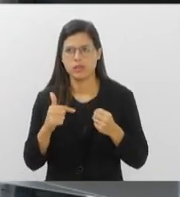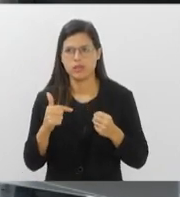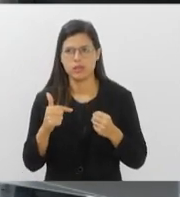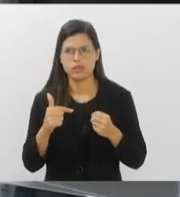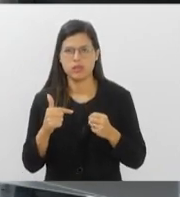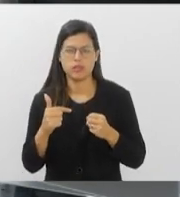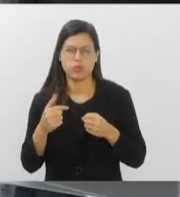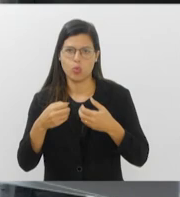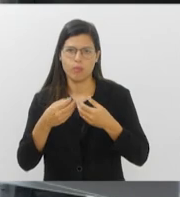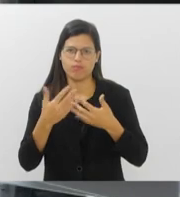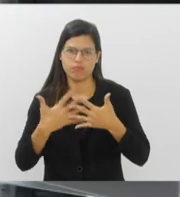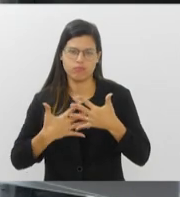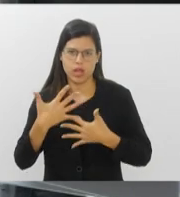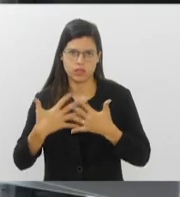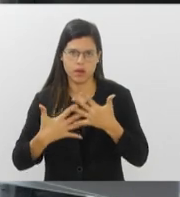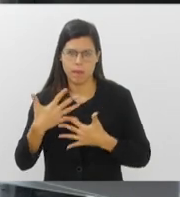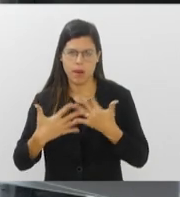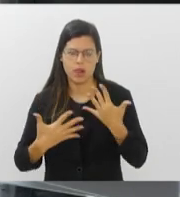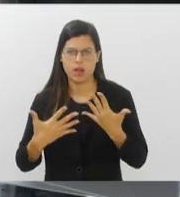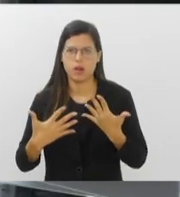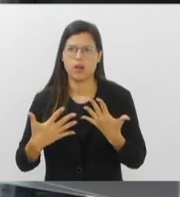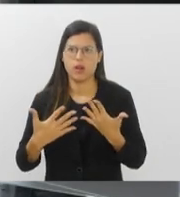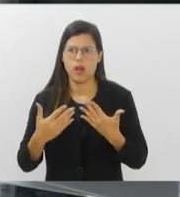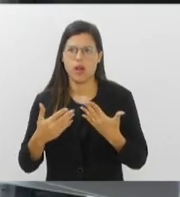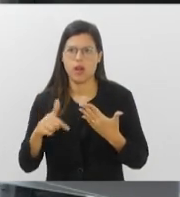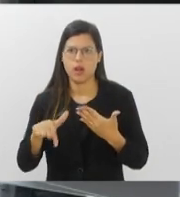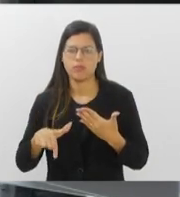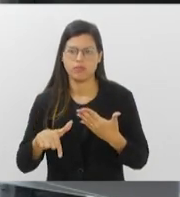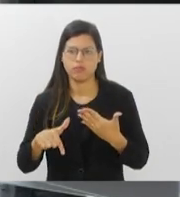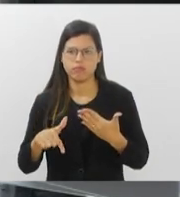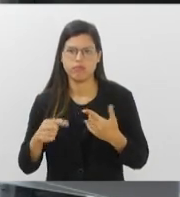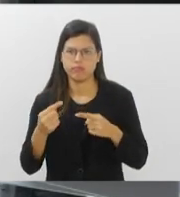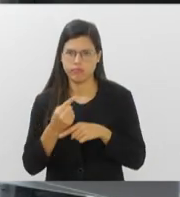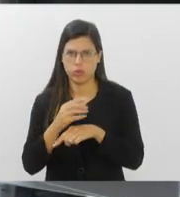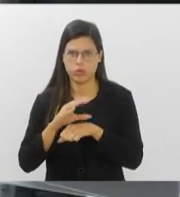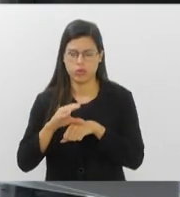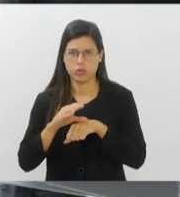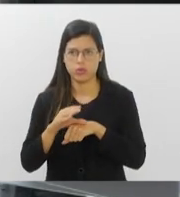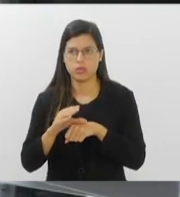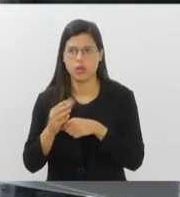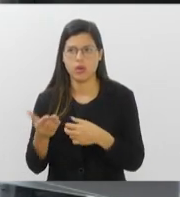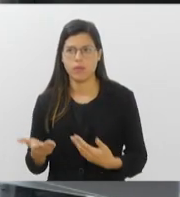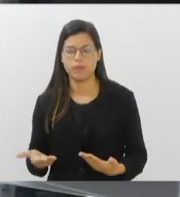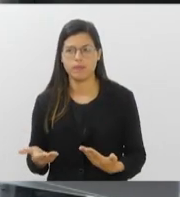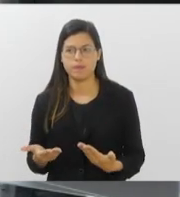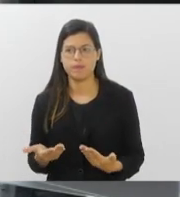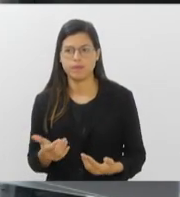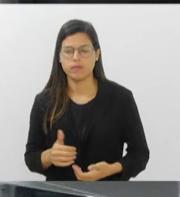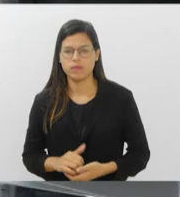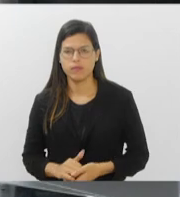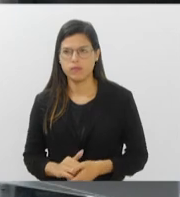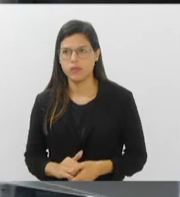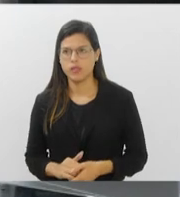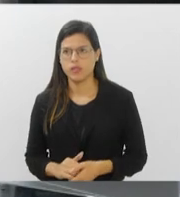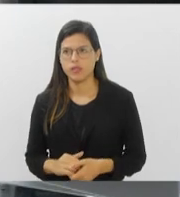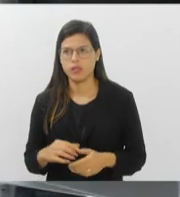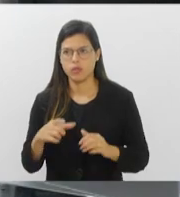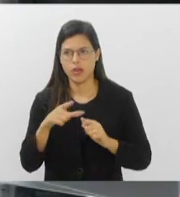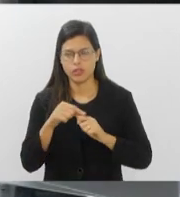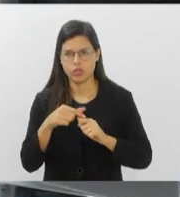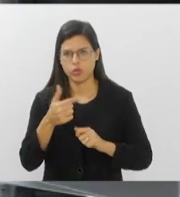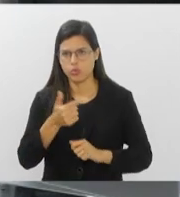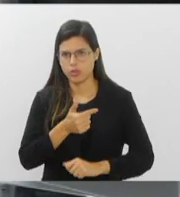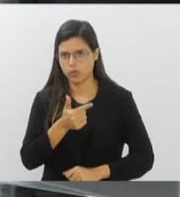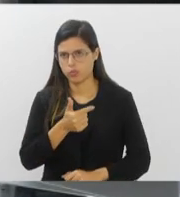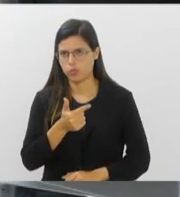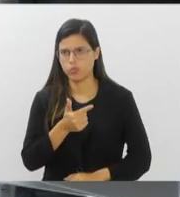num eventual prejuízo, afronta aqui a DCT, talvez estabelecer no próprio artigo 2º